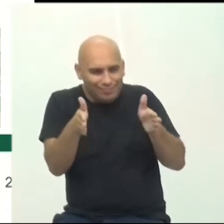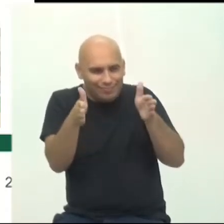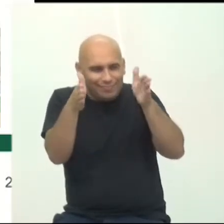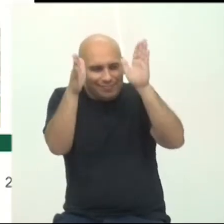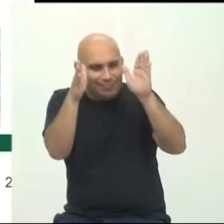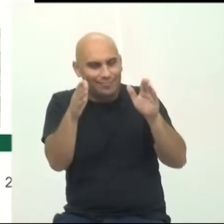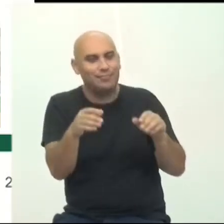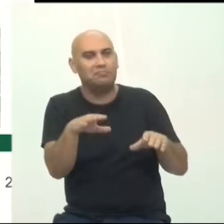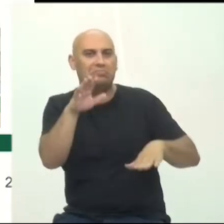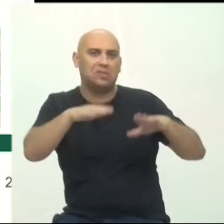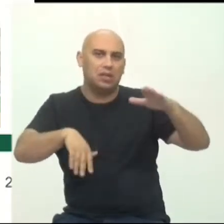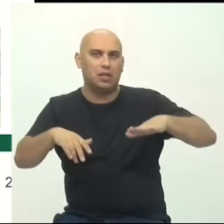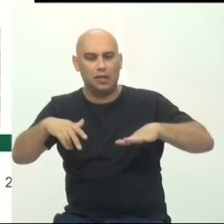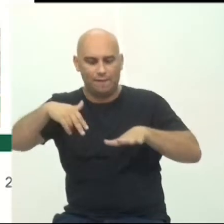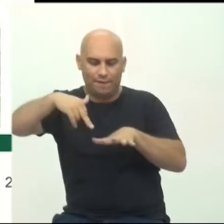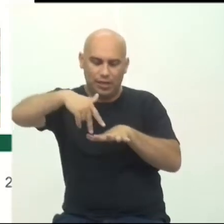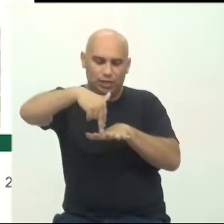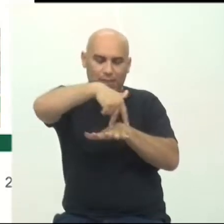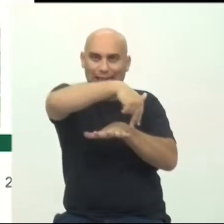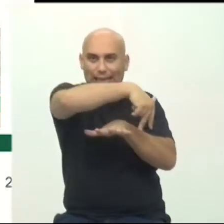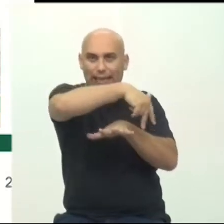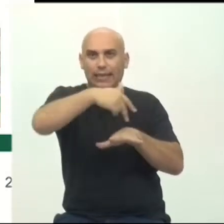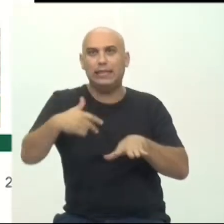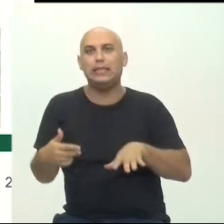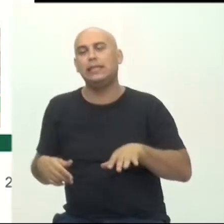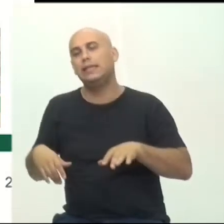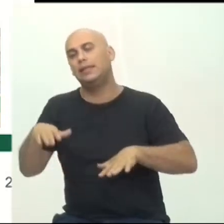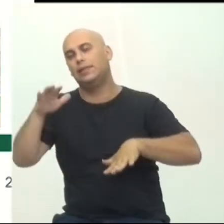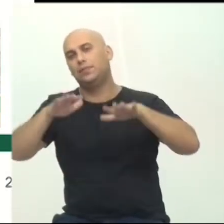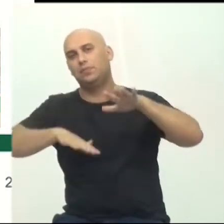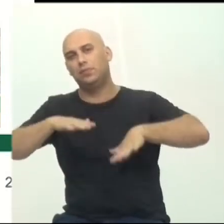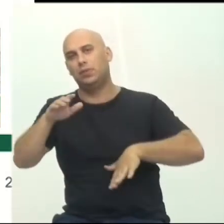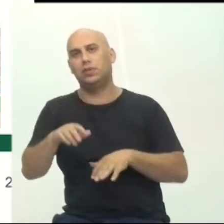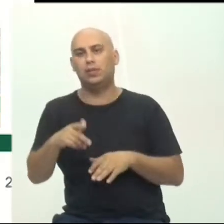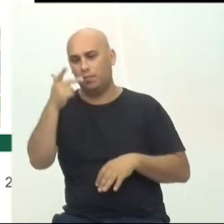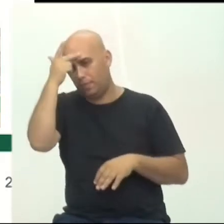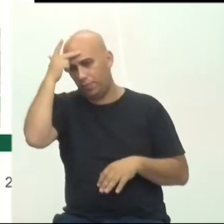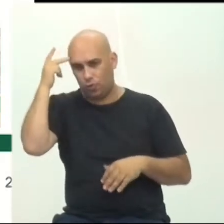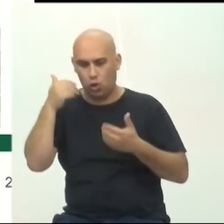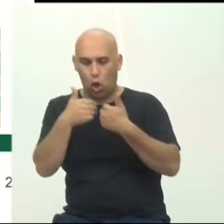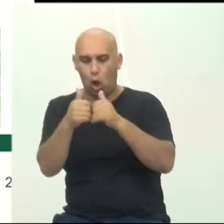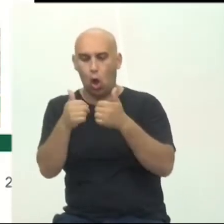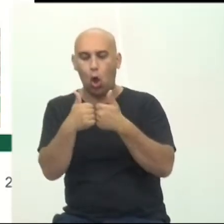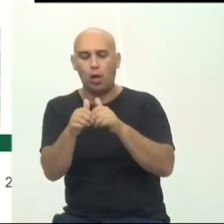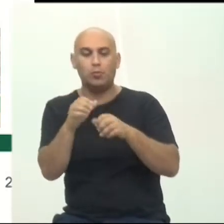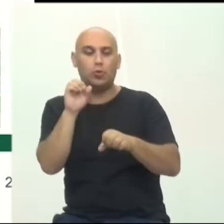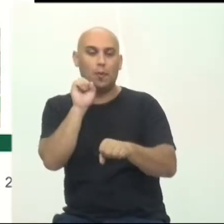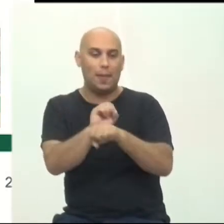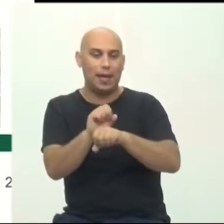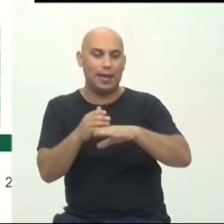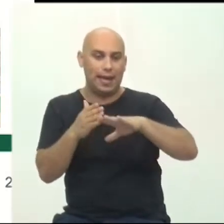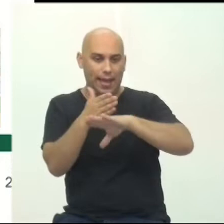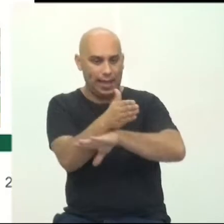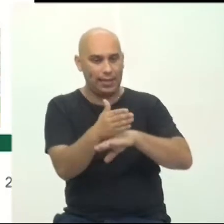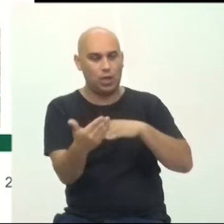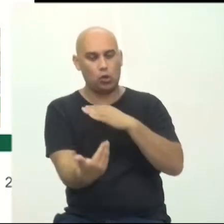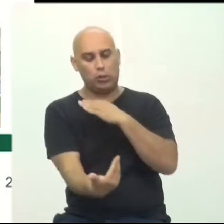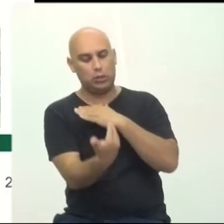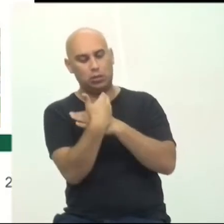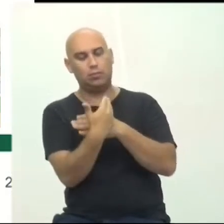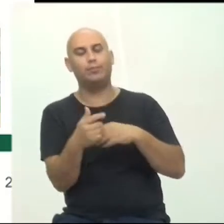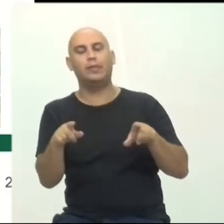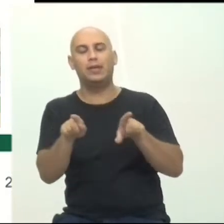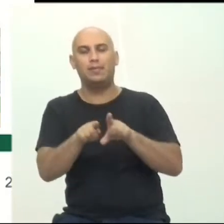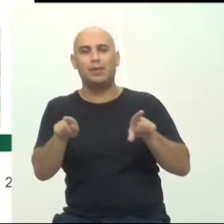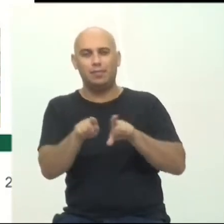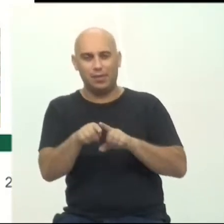de pedestre, onde tem esse embarque e desembarque, a bicicleta ela precisa transitar nesse